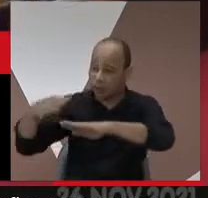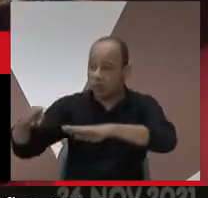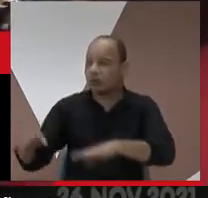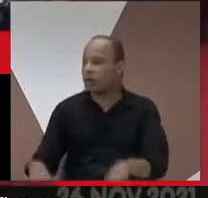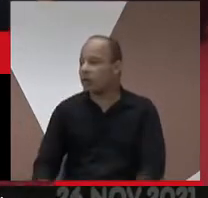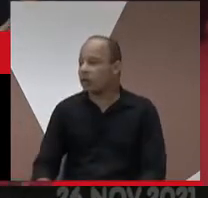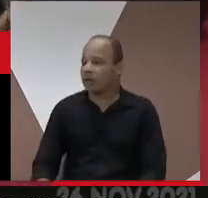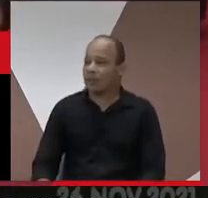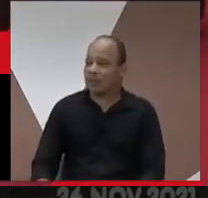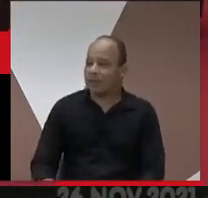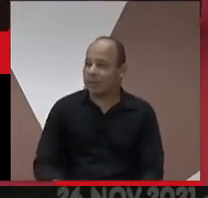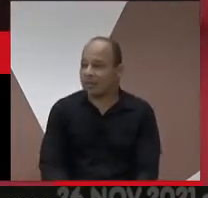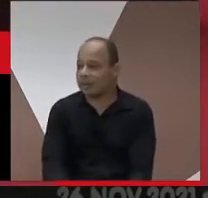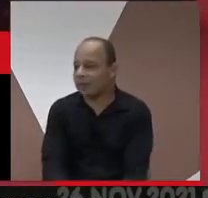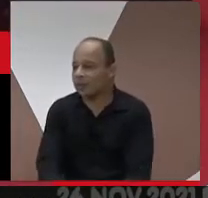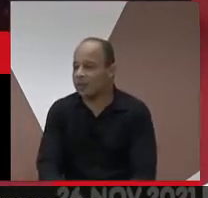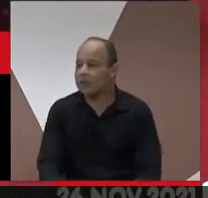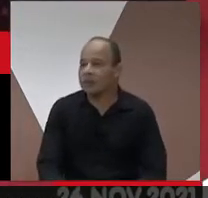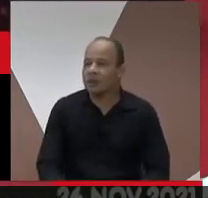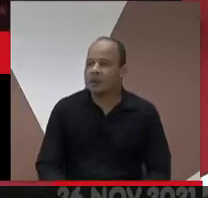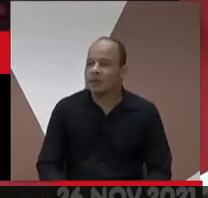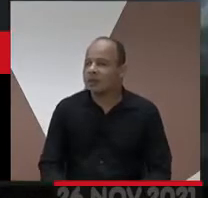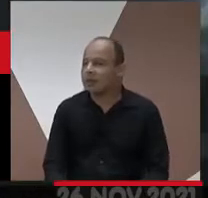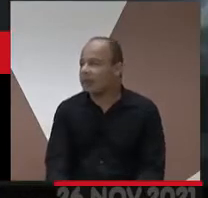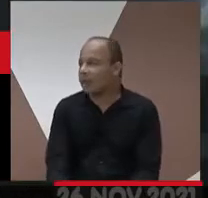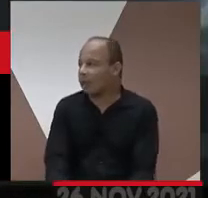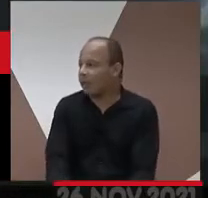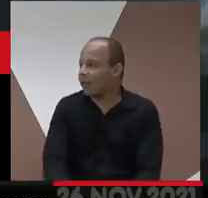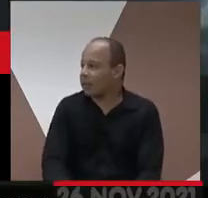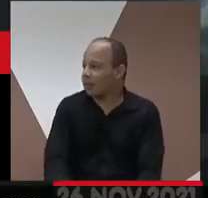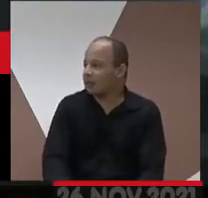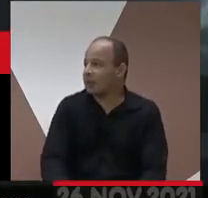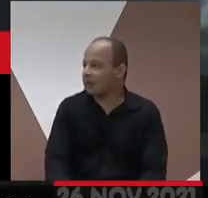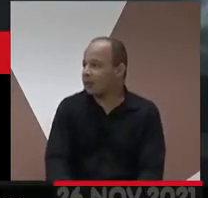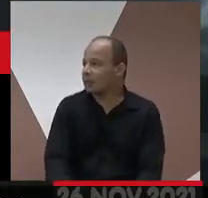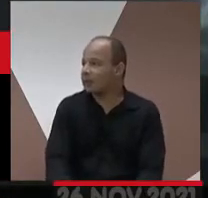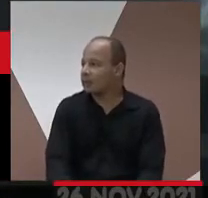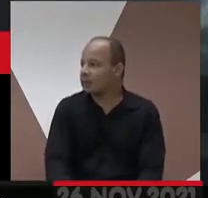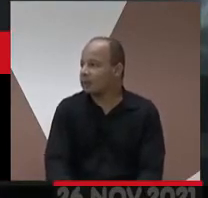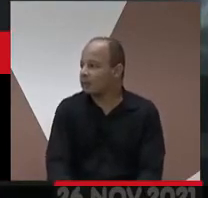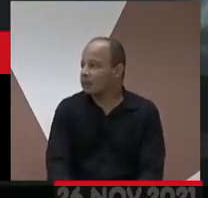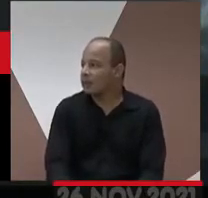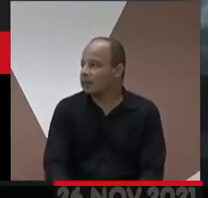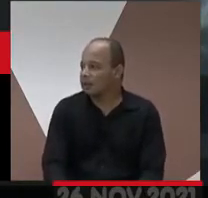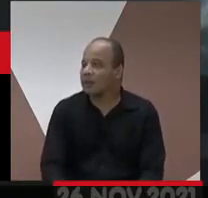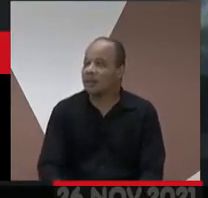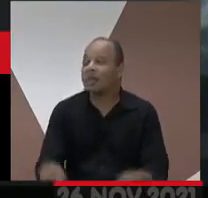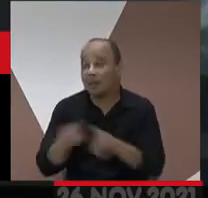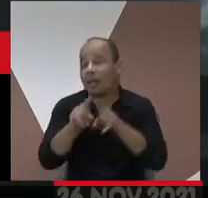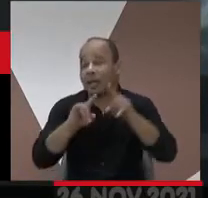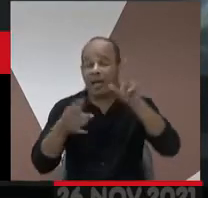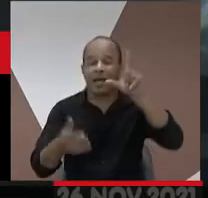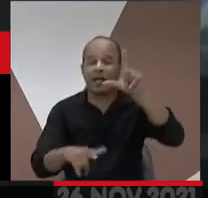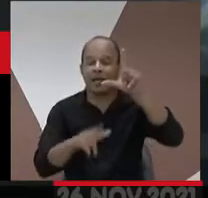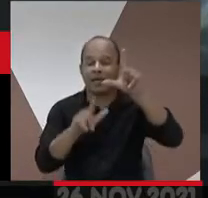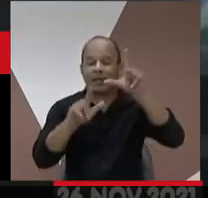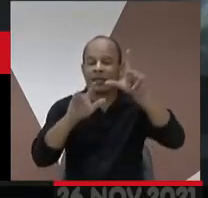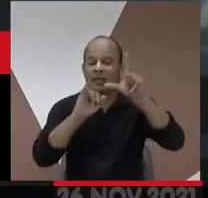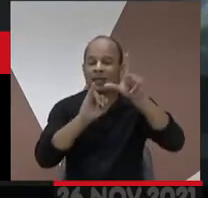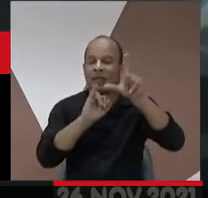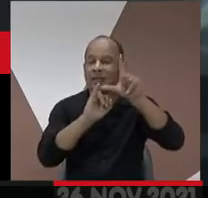cidade, que estão aí. Nós não estamos aqui para explorar politicamente nenhuma